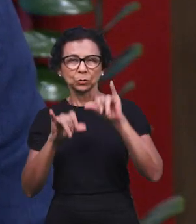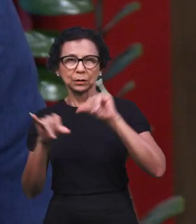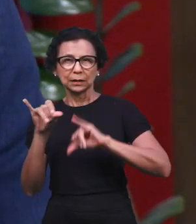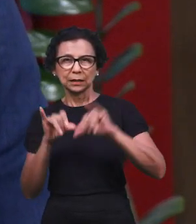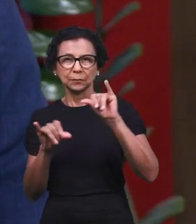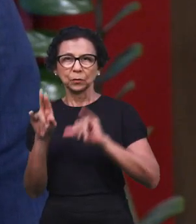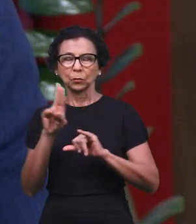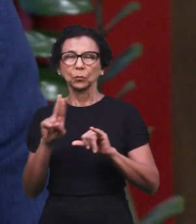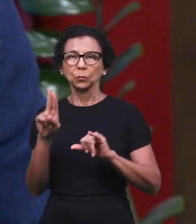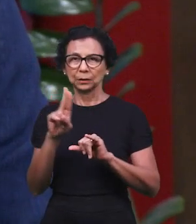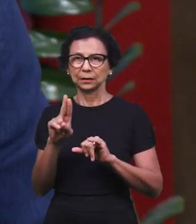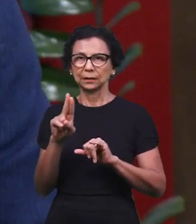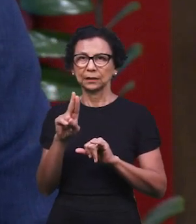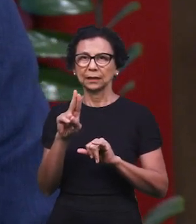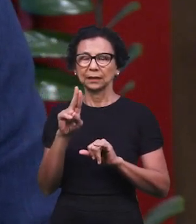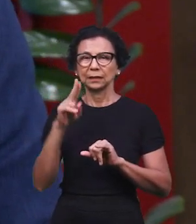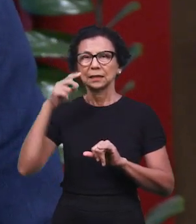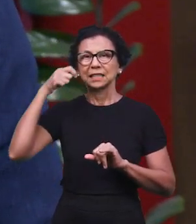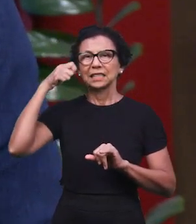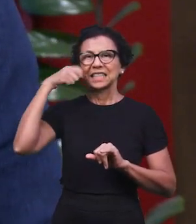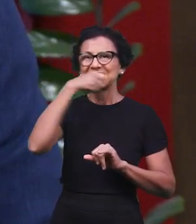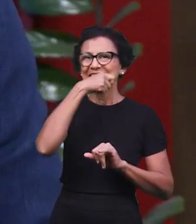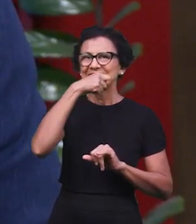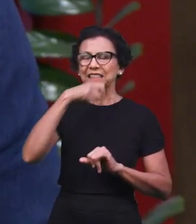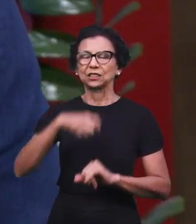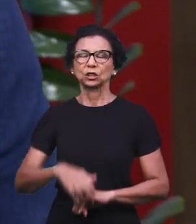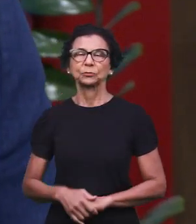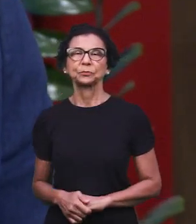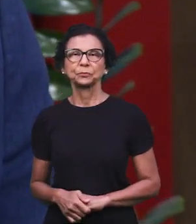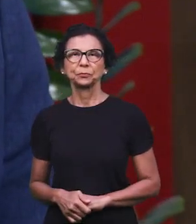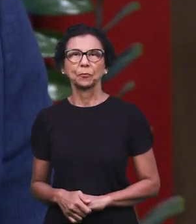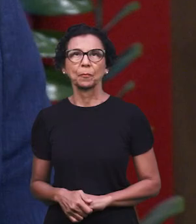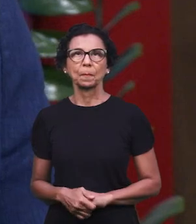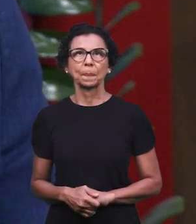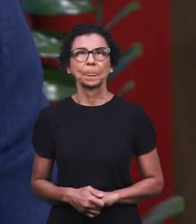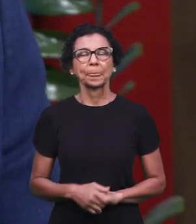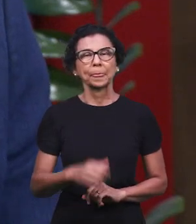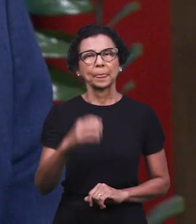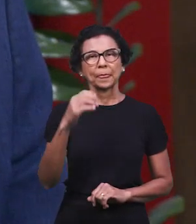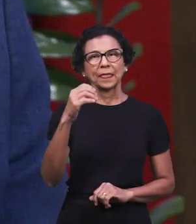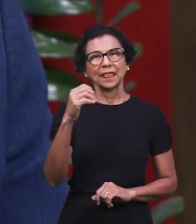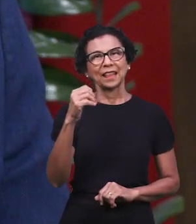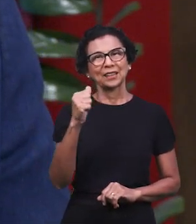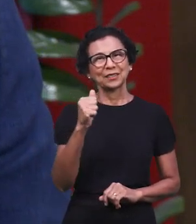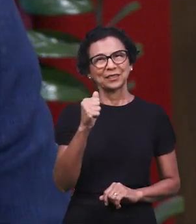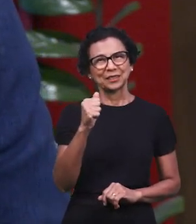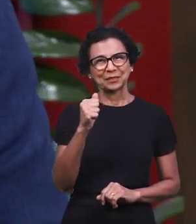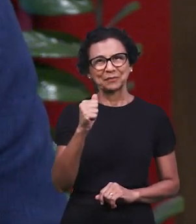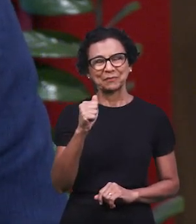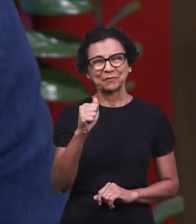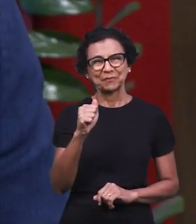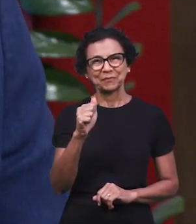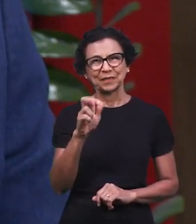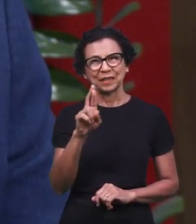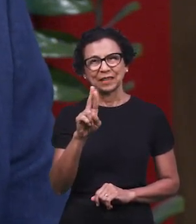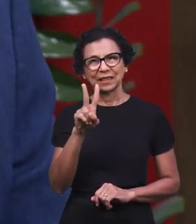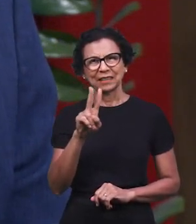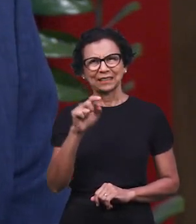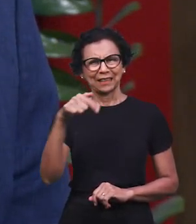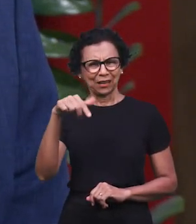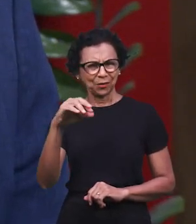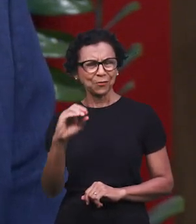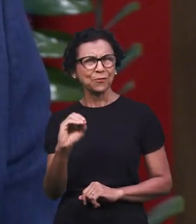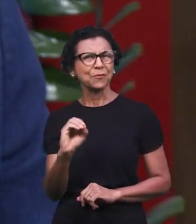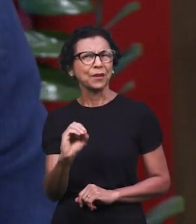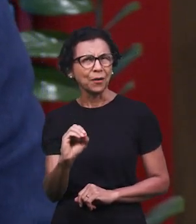gente precisa falar, carvão ativado não clareia o dente, né? A gente acompanha aí uma mídia muito grande que o